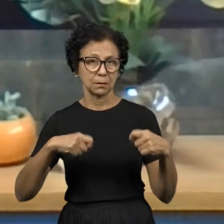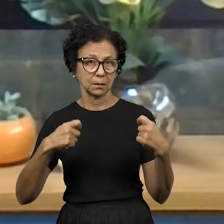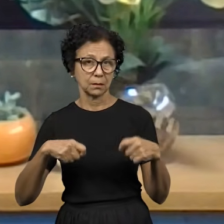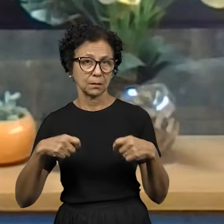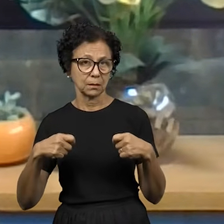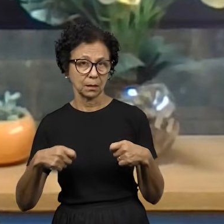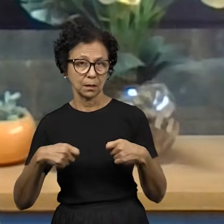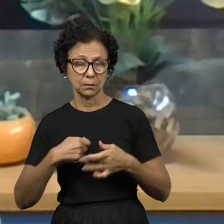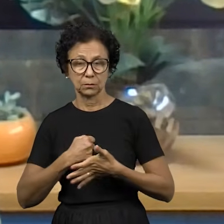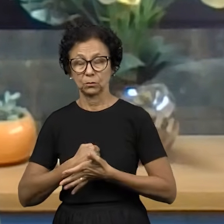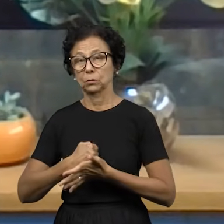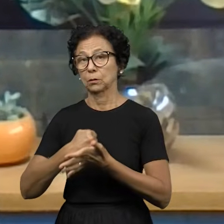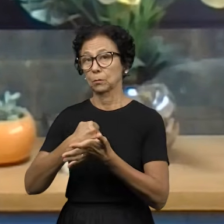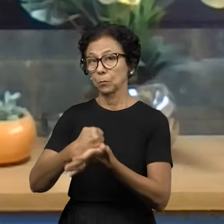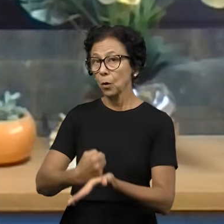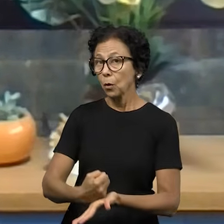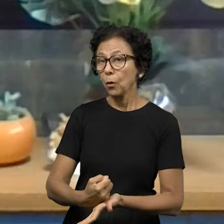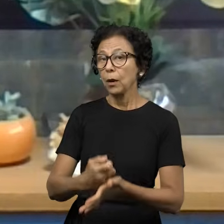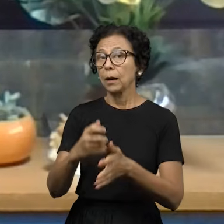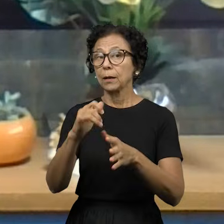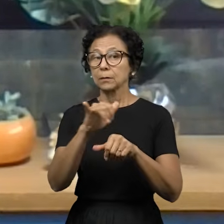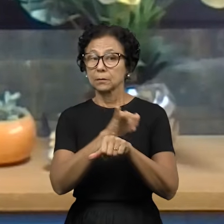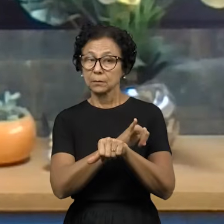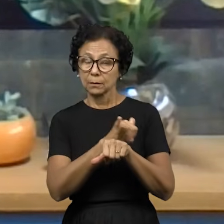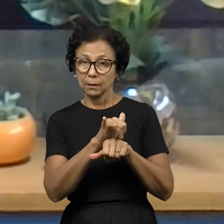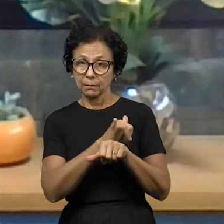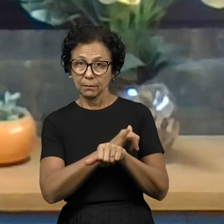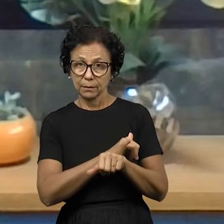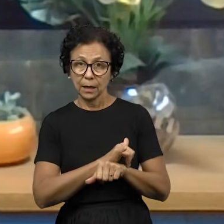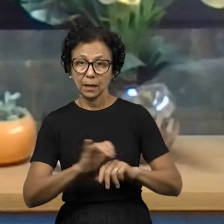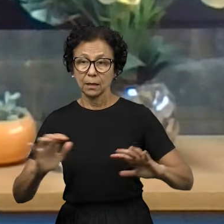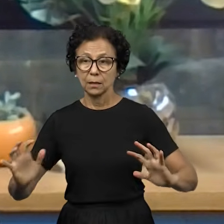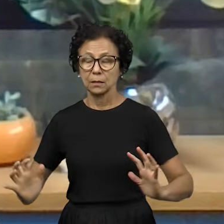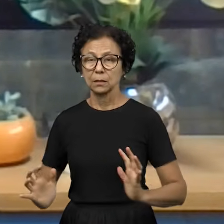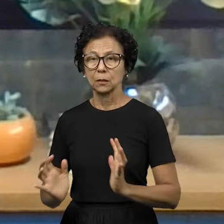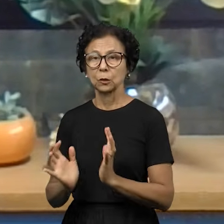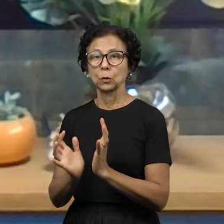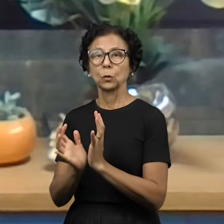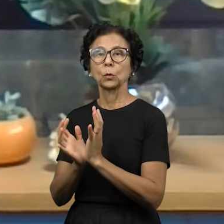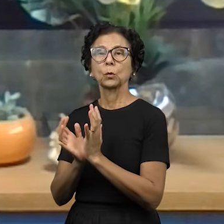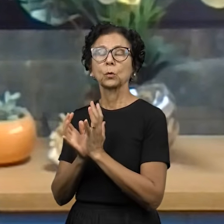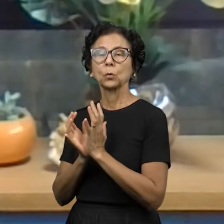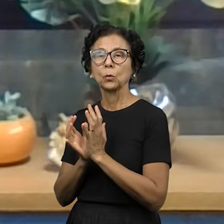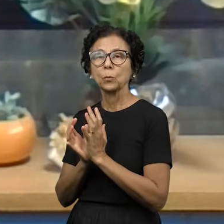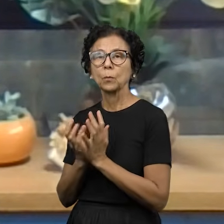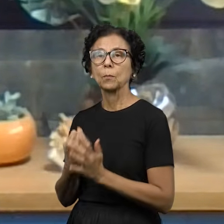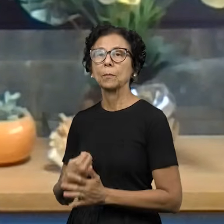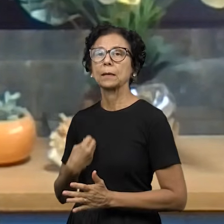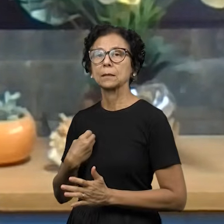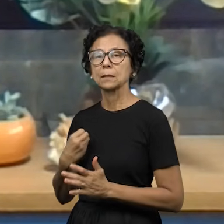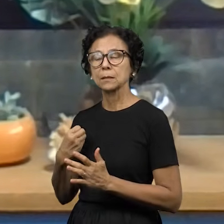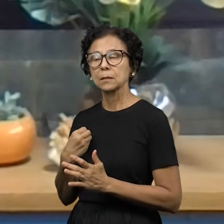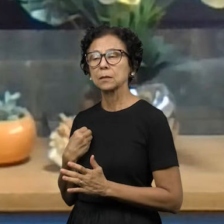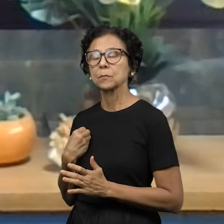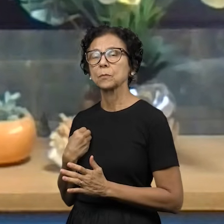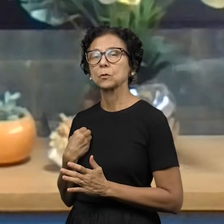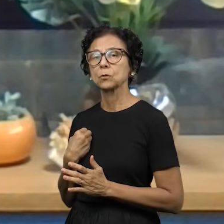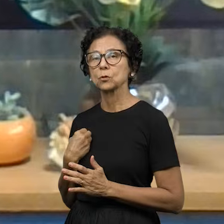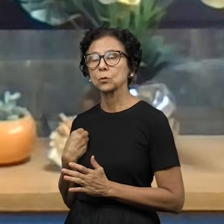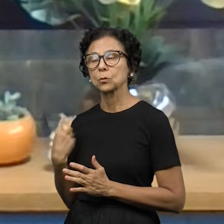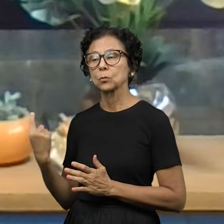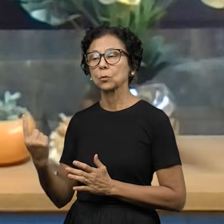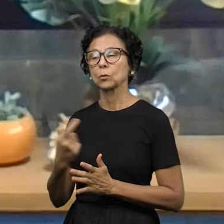de apoio, de estratégias, eles estejam integrados em todos os trabalhos da